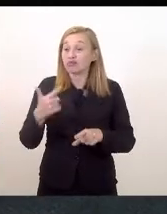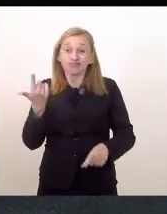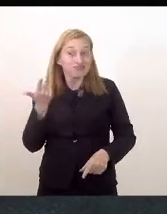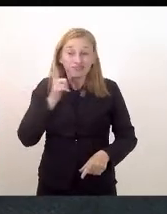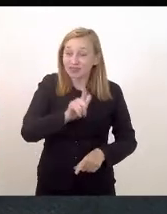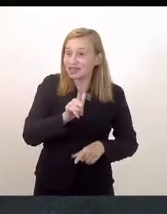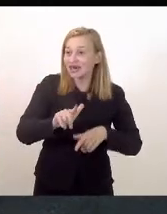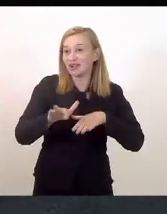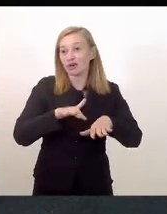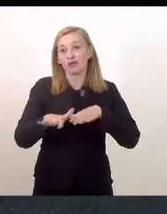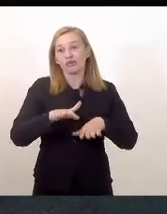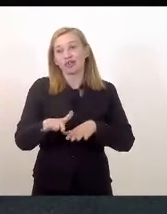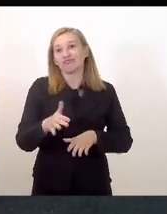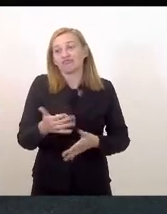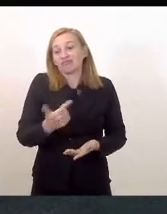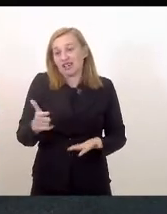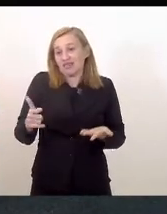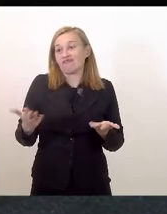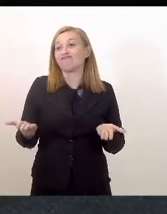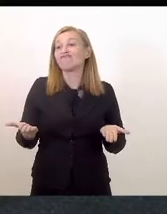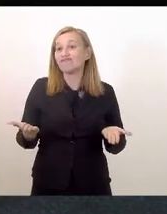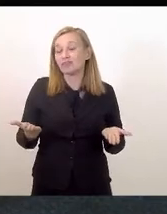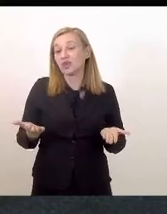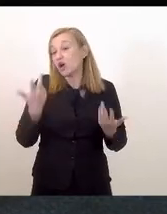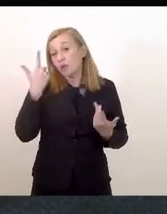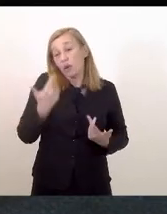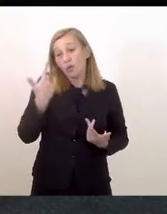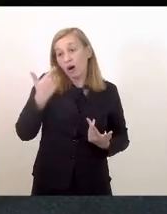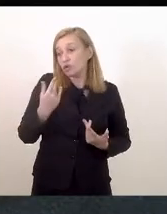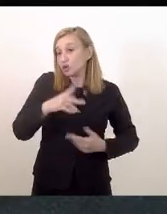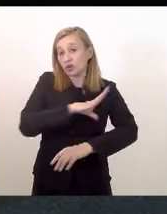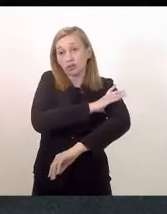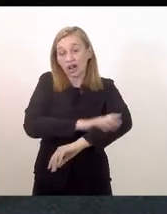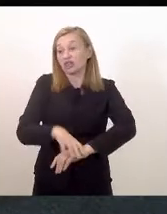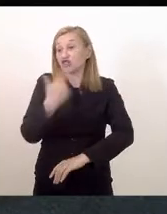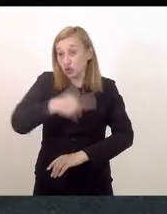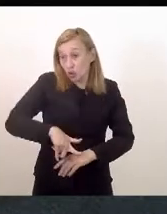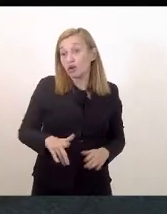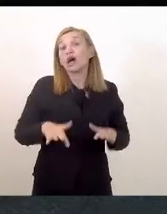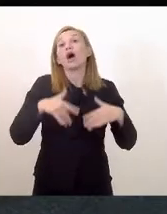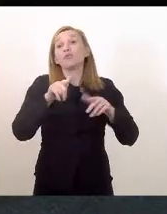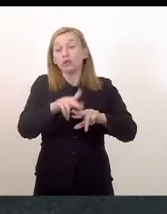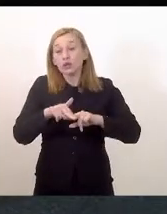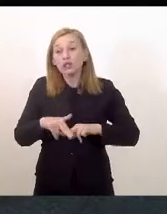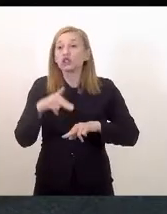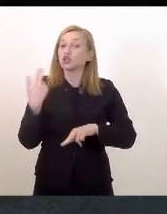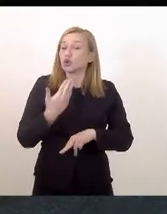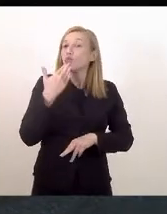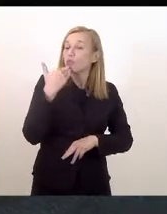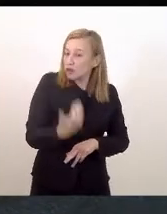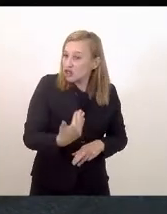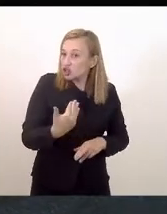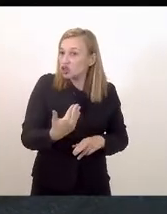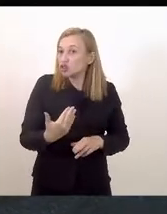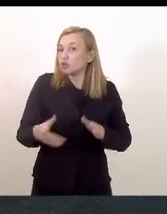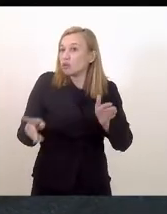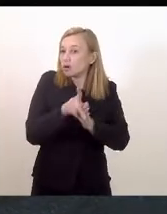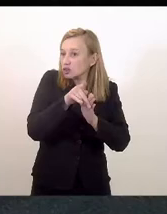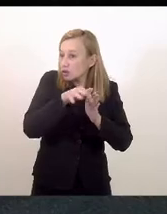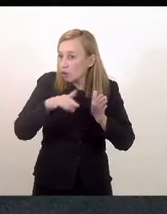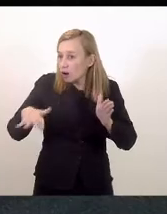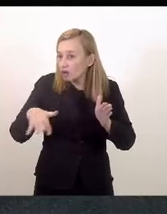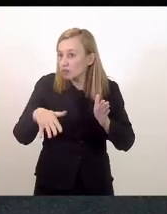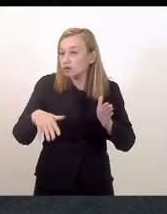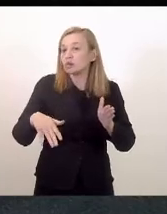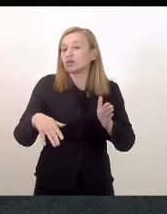ter os movimentos naturais dos seus braços, mais uma vez. Então, por isso que nós pedimos, protocolamos esse